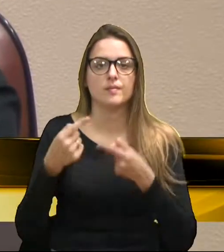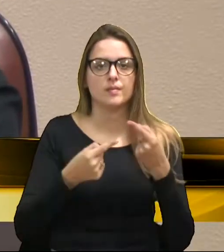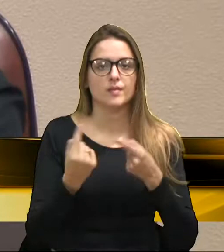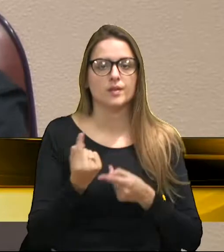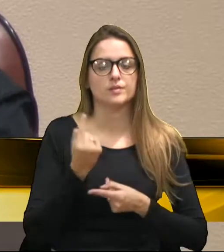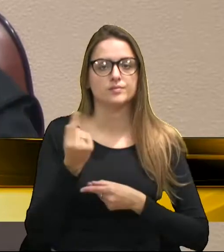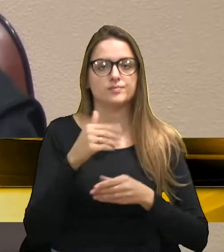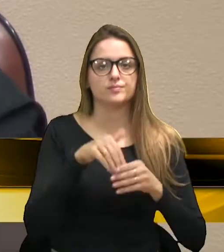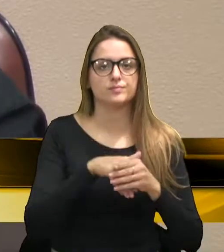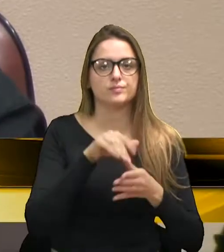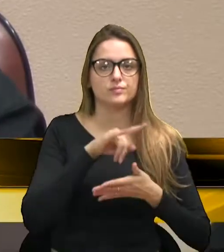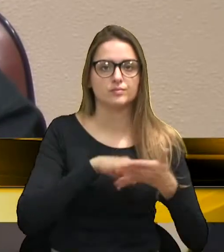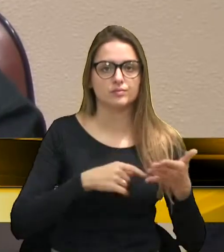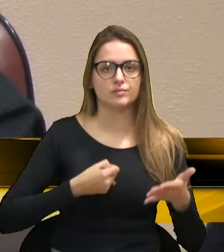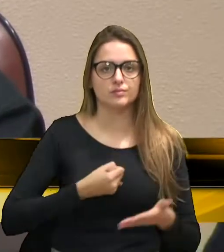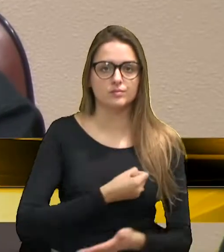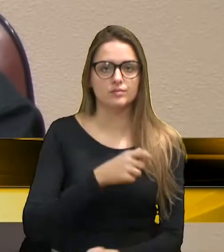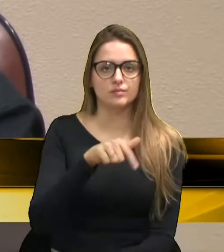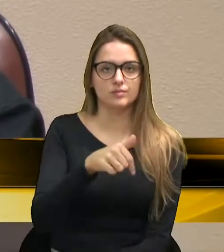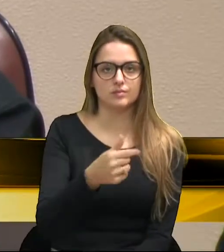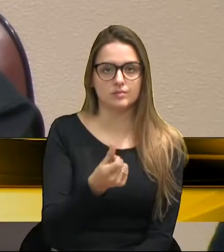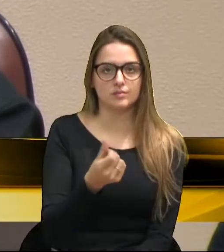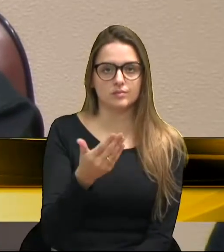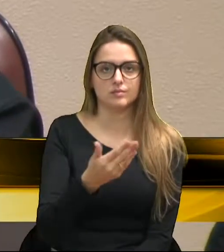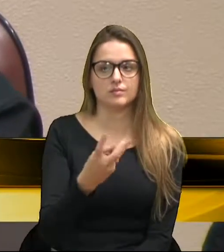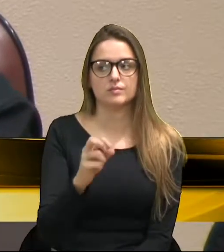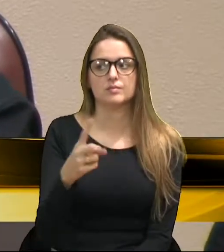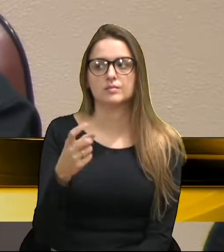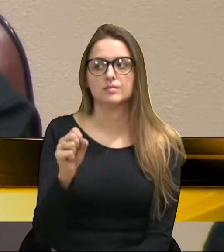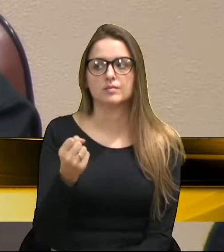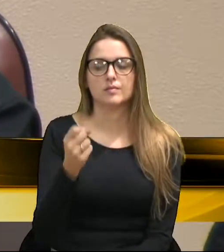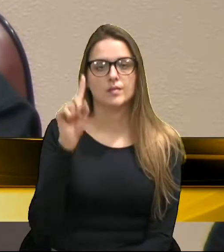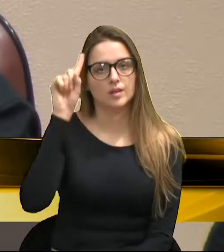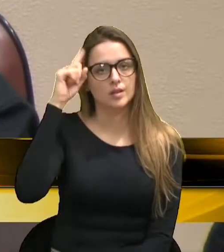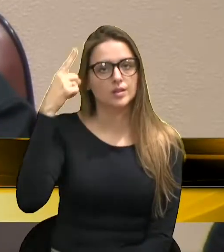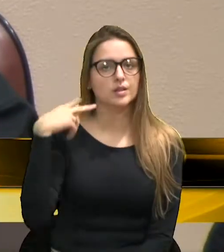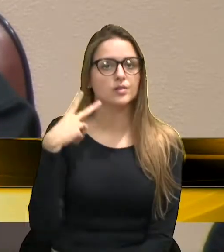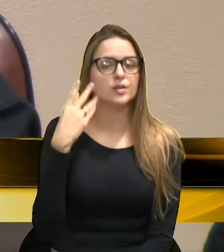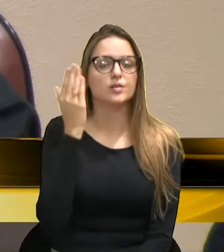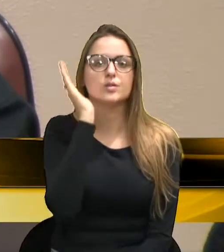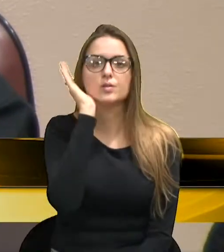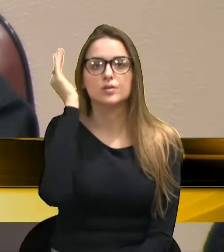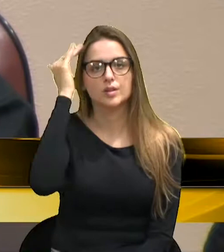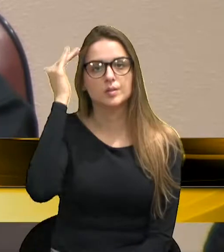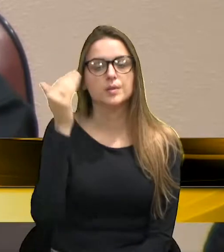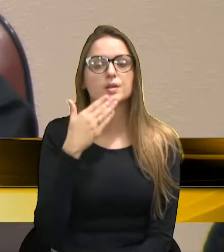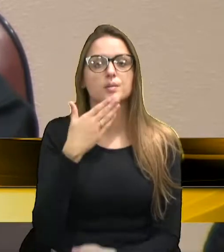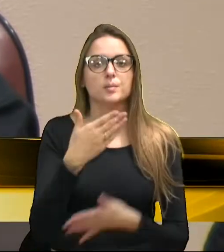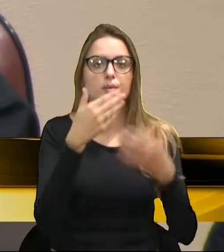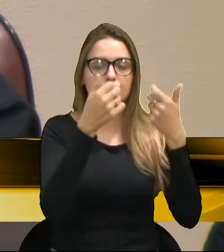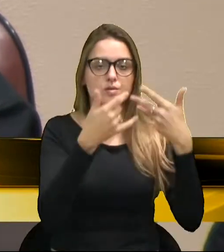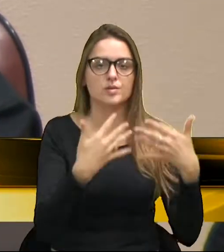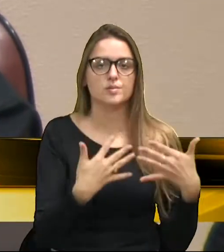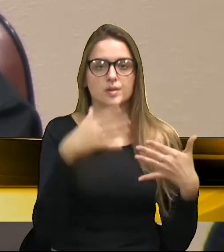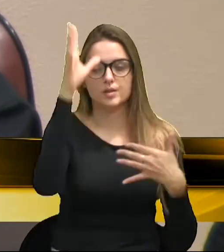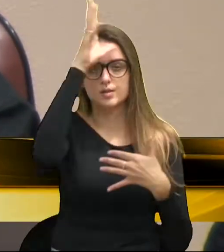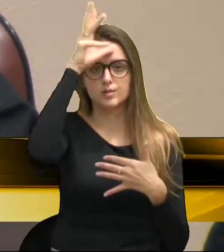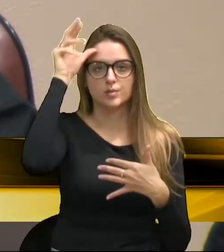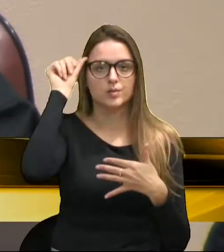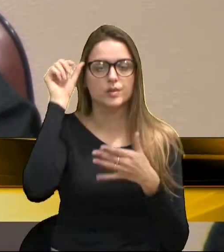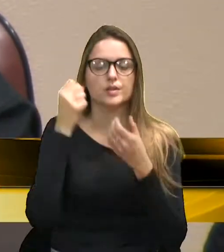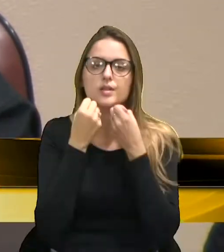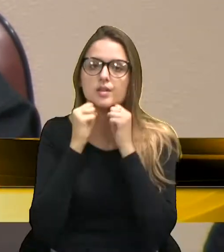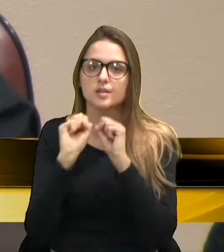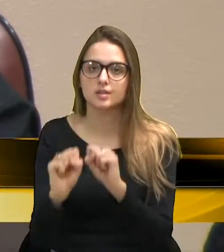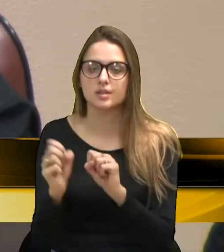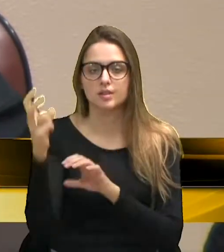única e votação, requerimento número 76/2018, de autoria do vereador Felipe Grêmio Maier, que solicita ao Poder Executivo, por meio da Secretaria